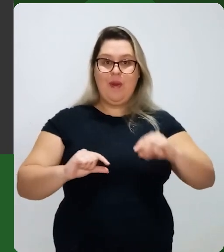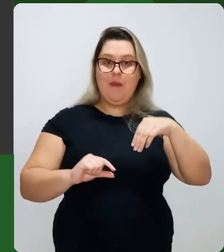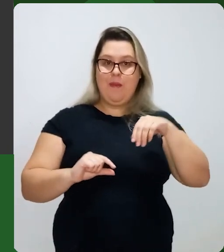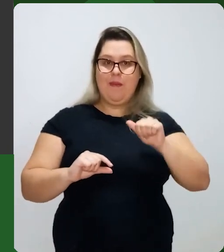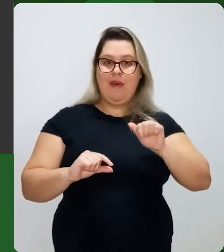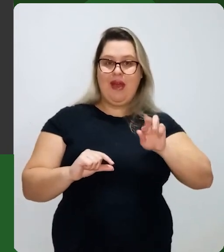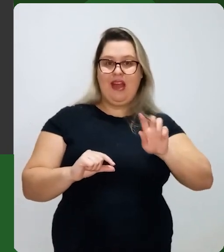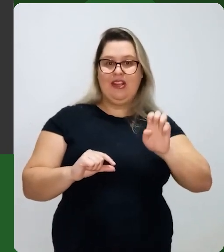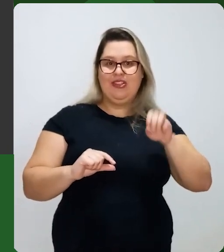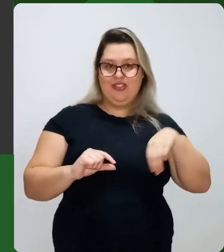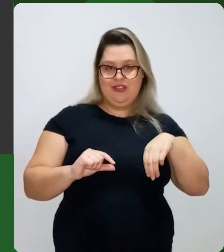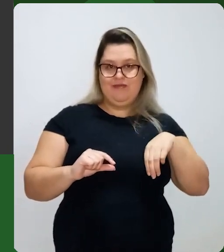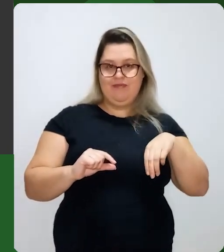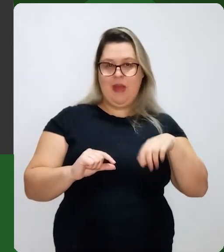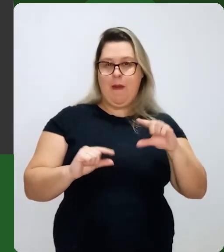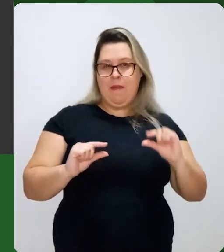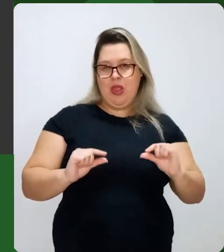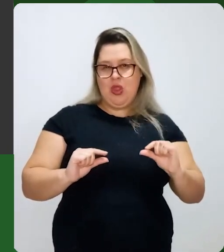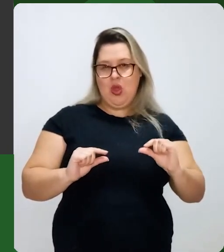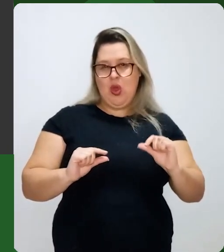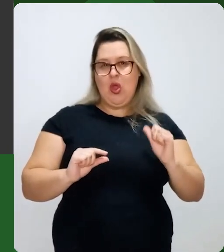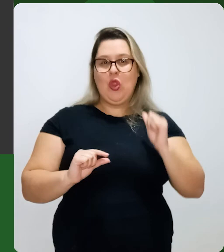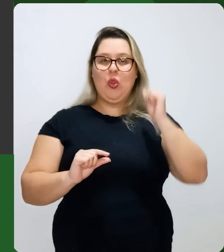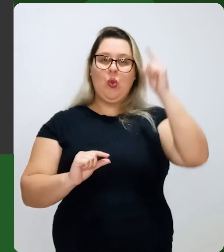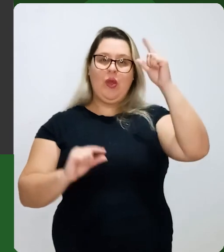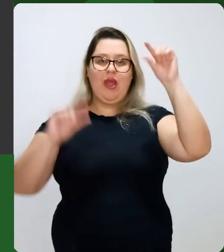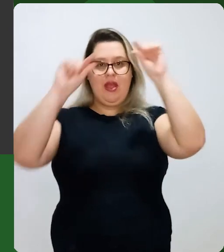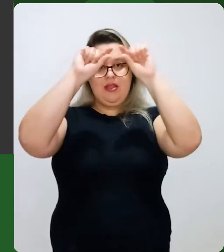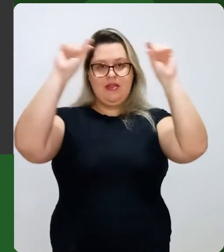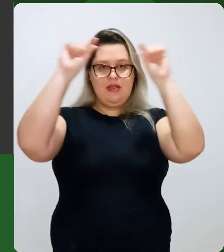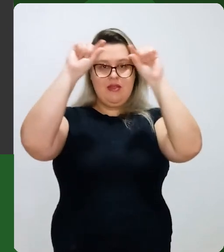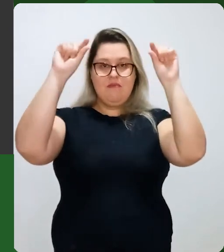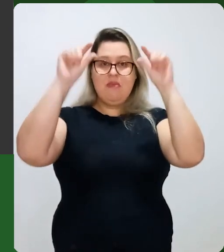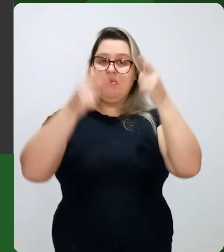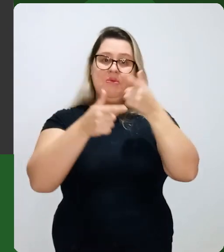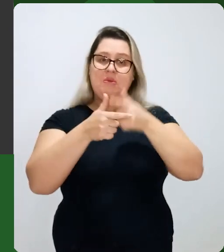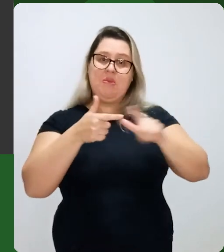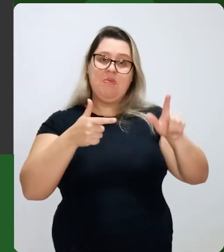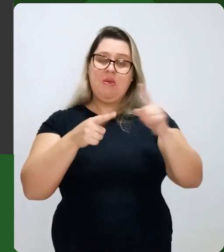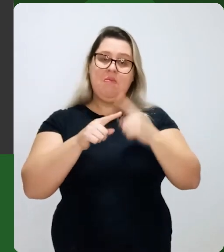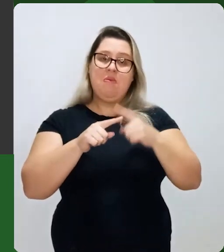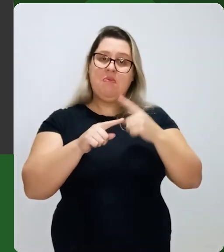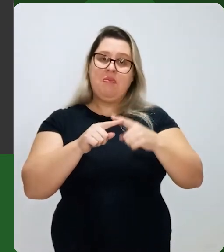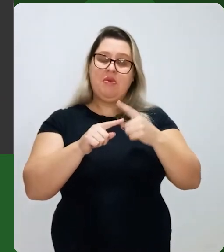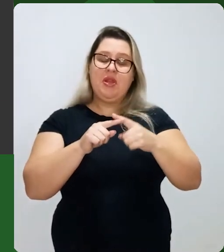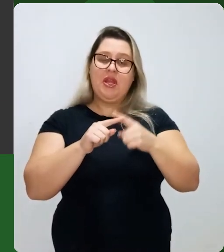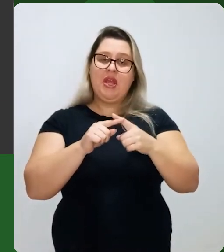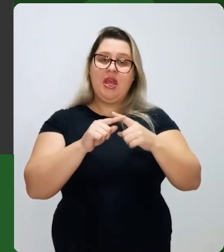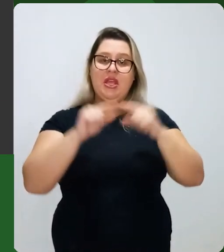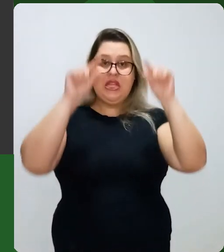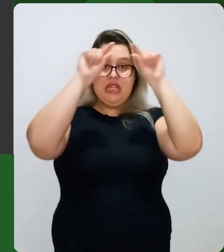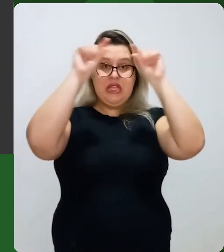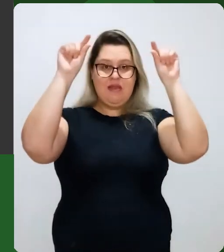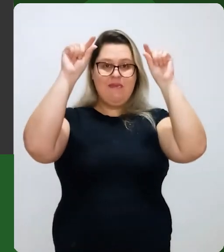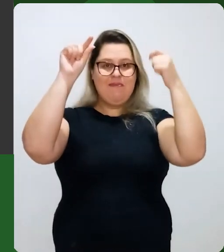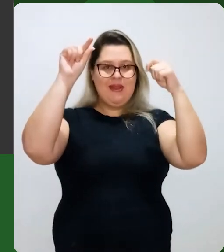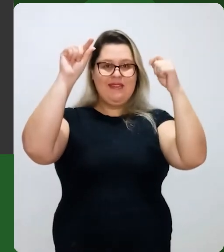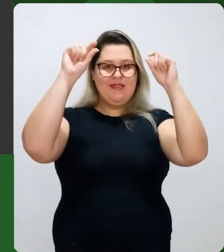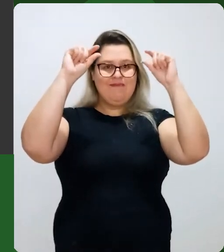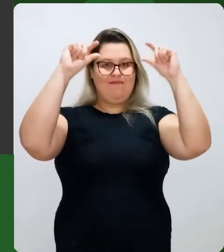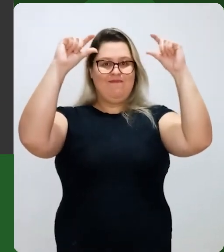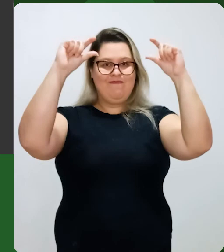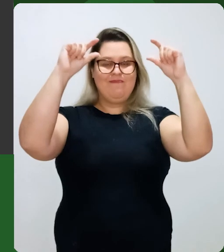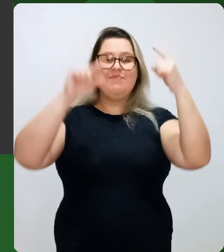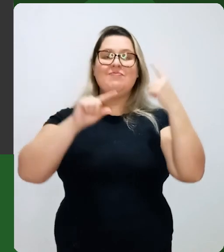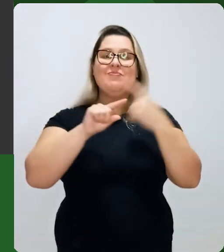é um pouquinho menor, comparada com a parte de cima. E isso não tem o mínimo problema, porque na parte de cima nós vamos